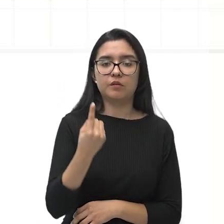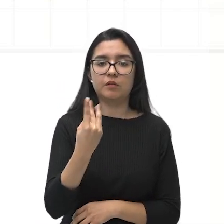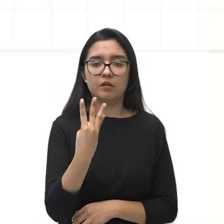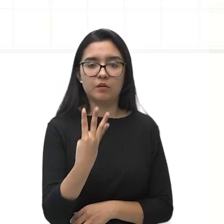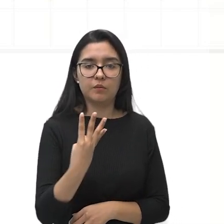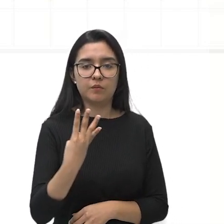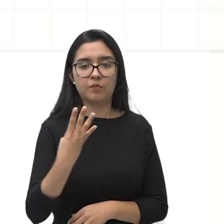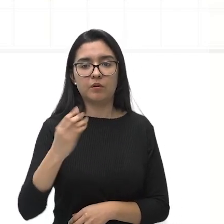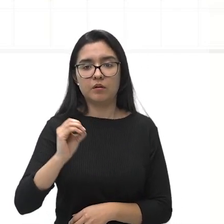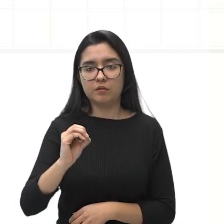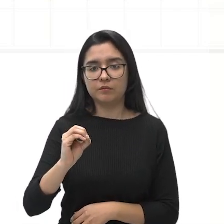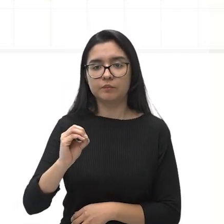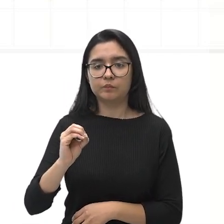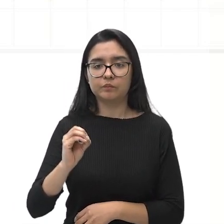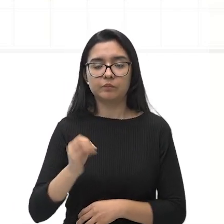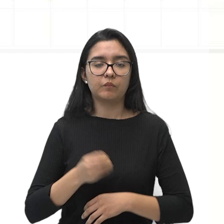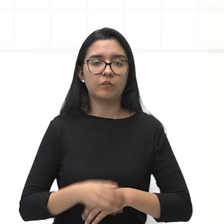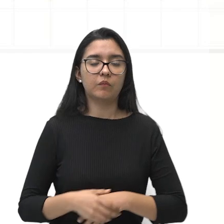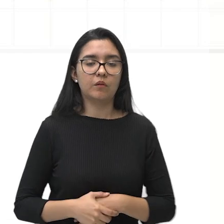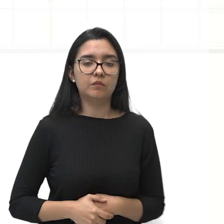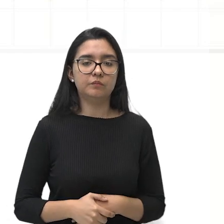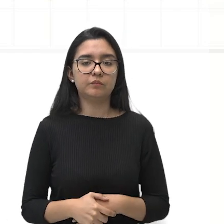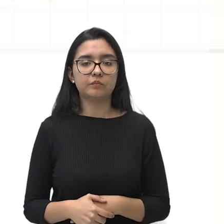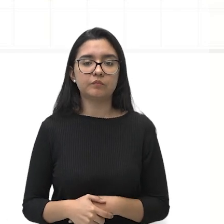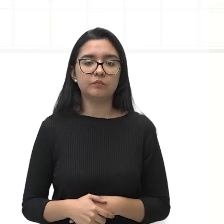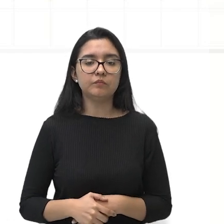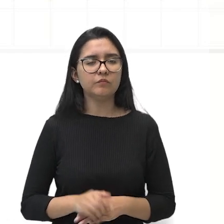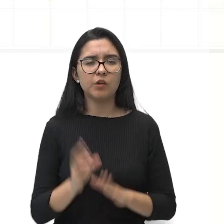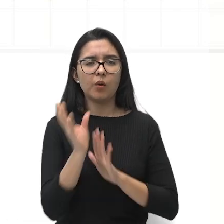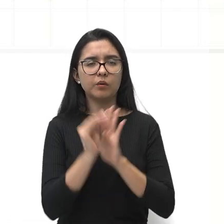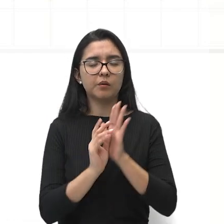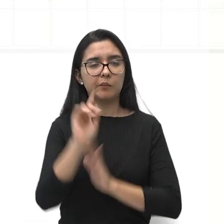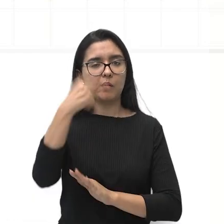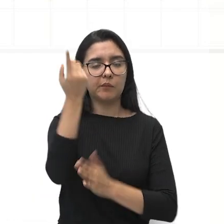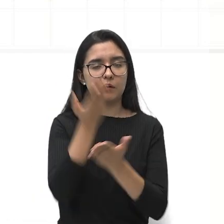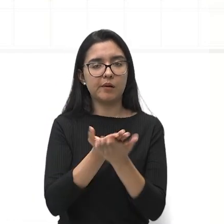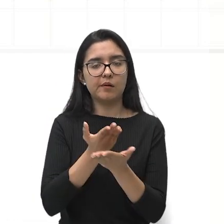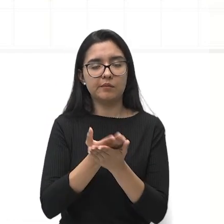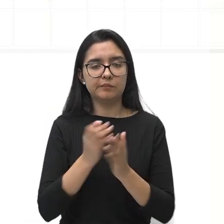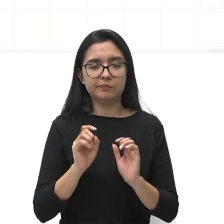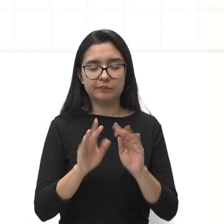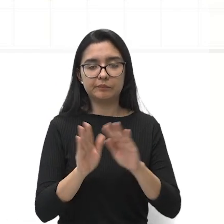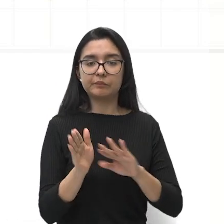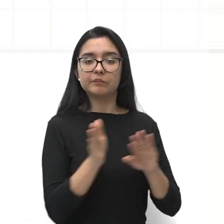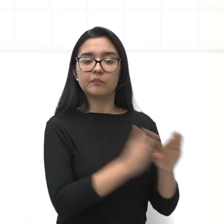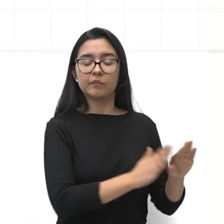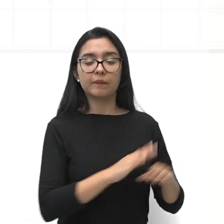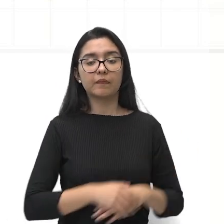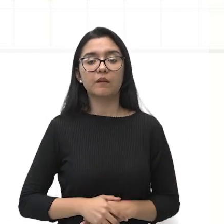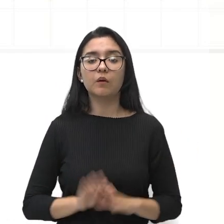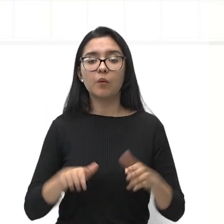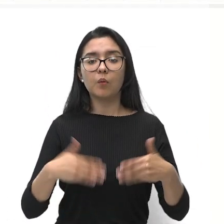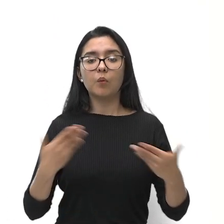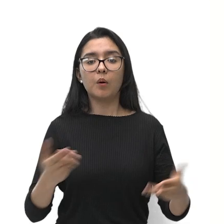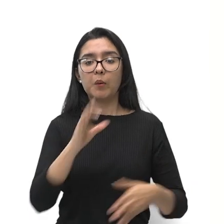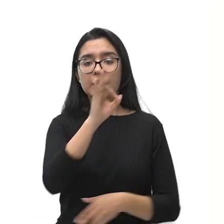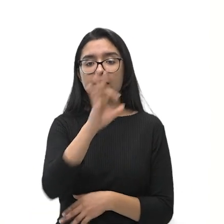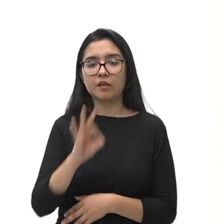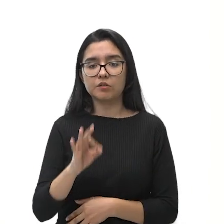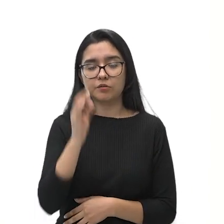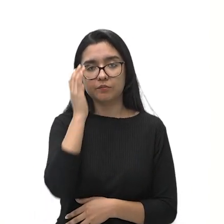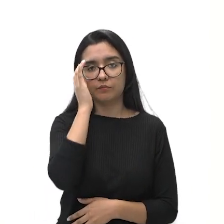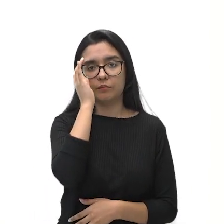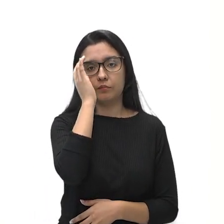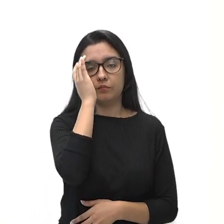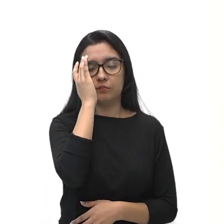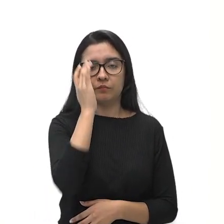lá, delta. Mas isso daí são cenas para um próximo capítulo. Beleza. Então, quem vai ser a taxa percentual?